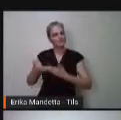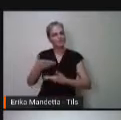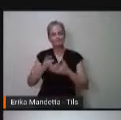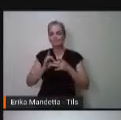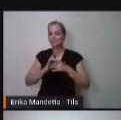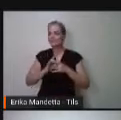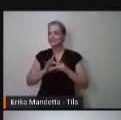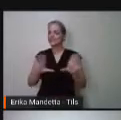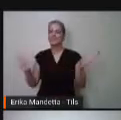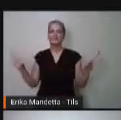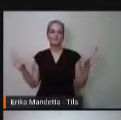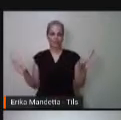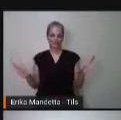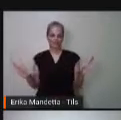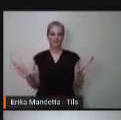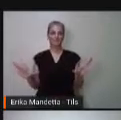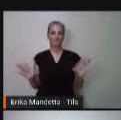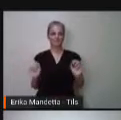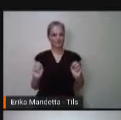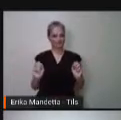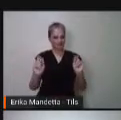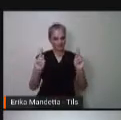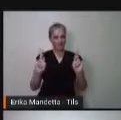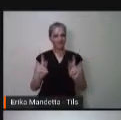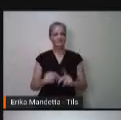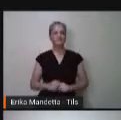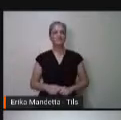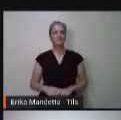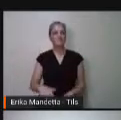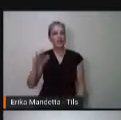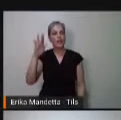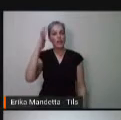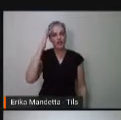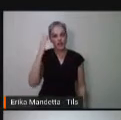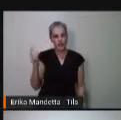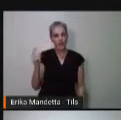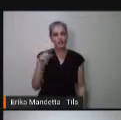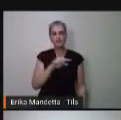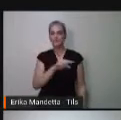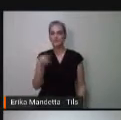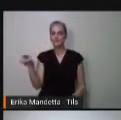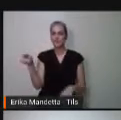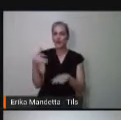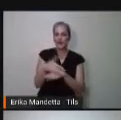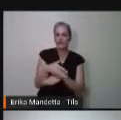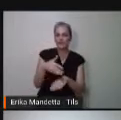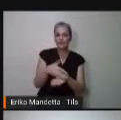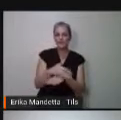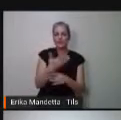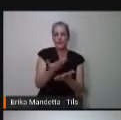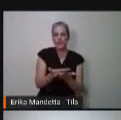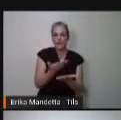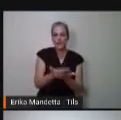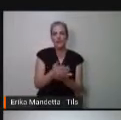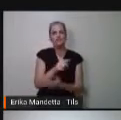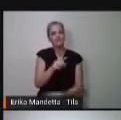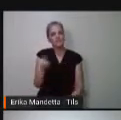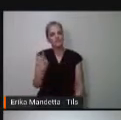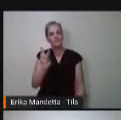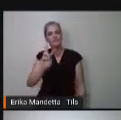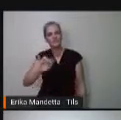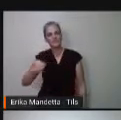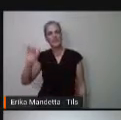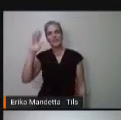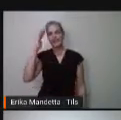disposição de vocês, ok? Então, amanhã, quando vocês acessarem a sala, vocês vão compreender um pouco mais do